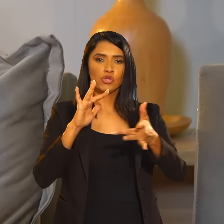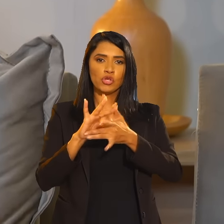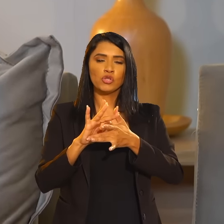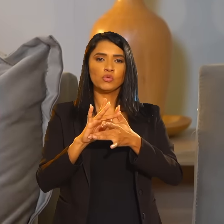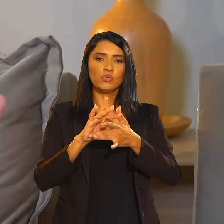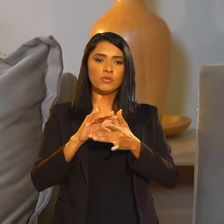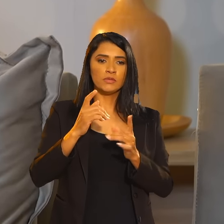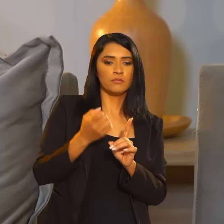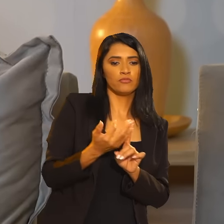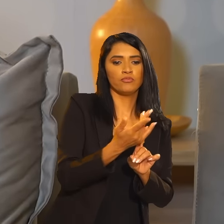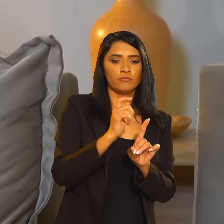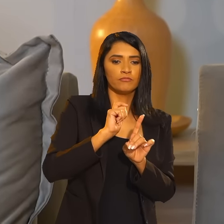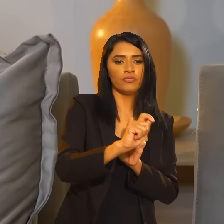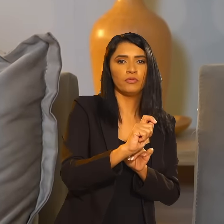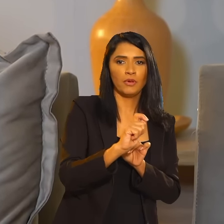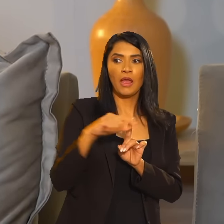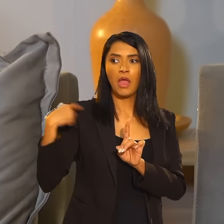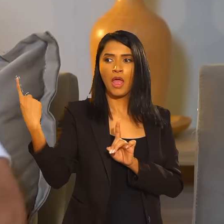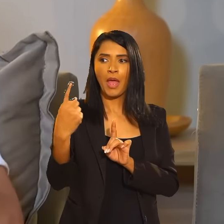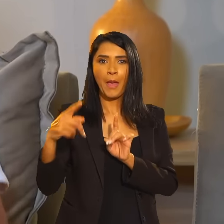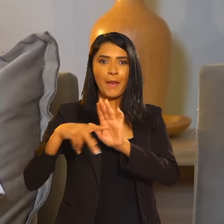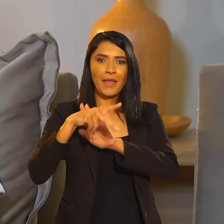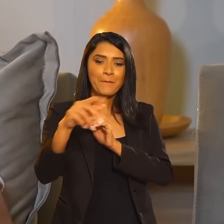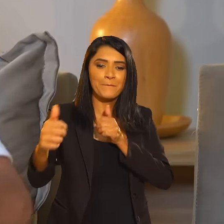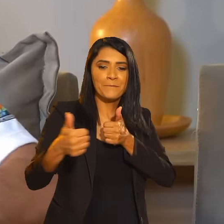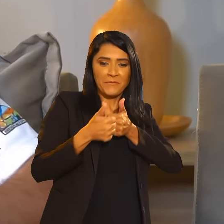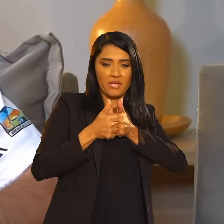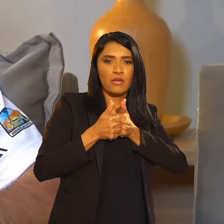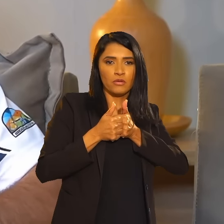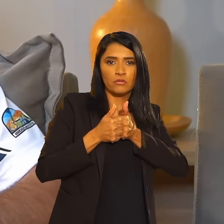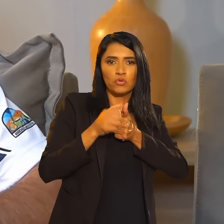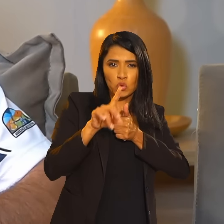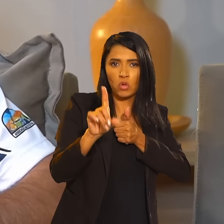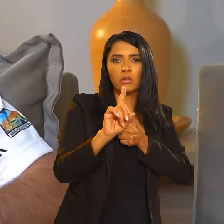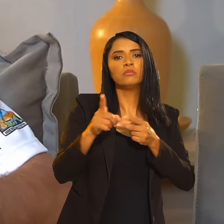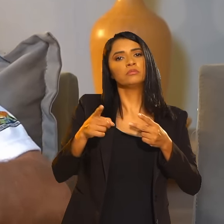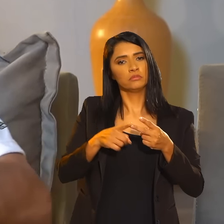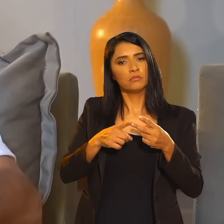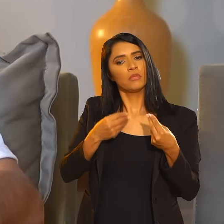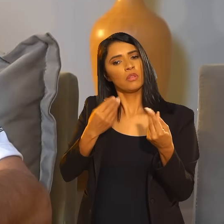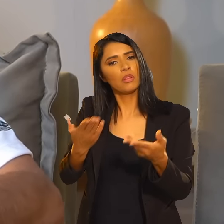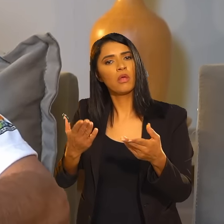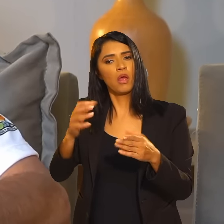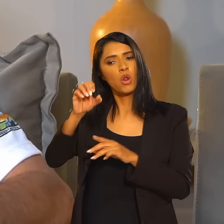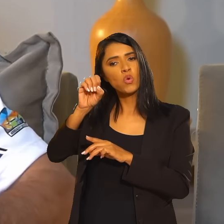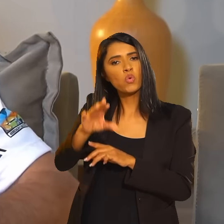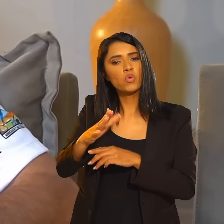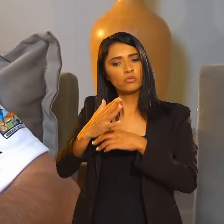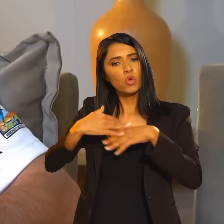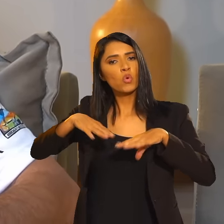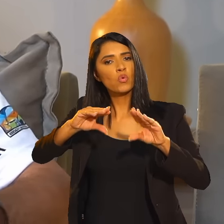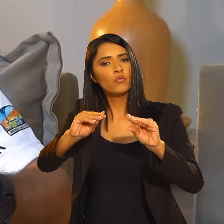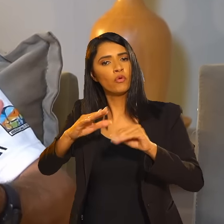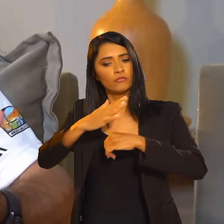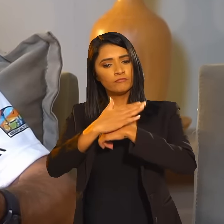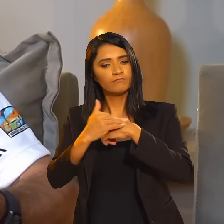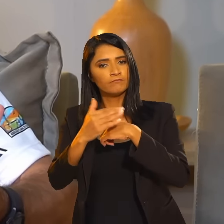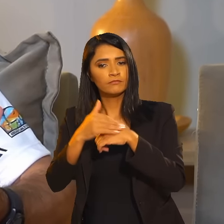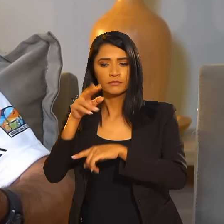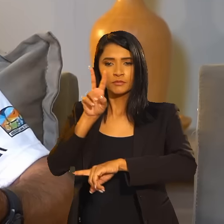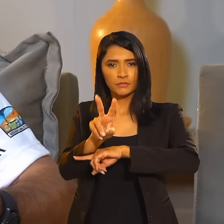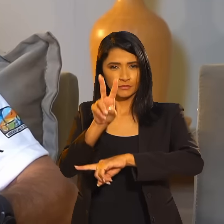quer juntar os dele perto dele. Mas não só isso, vai trazer luz, conforto, carinho,